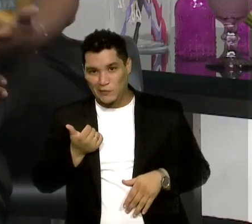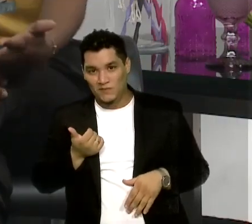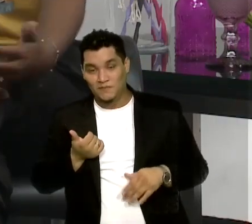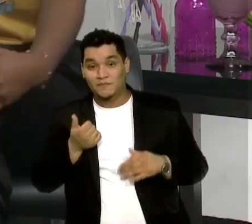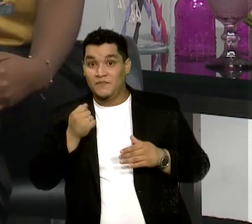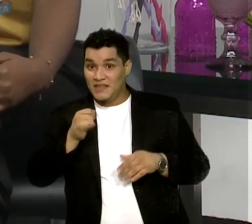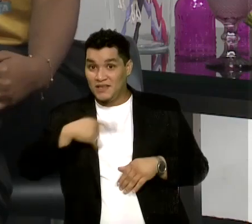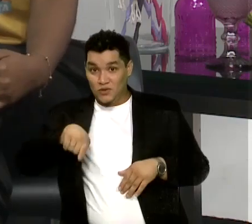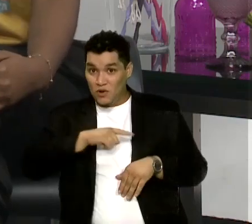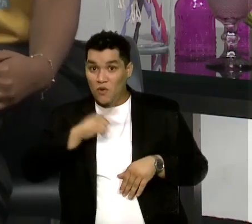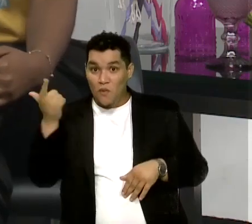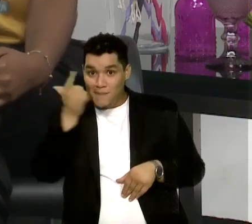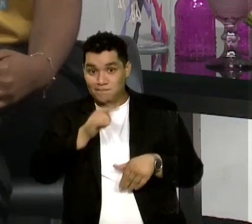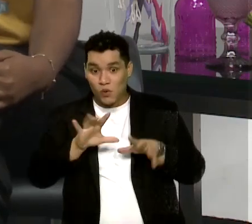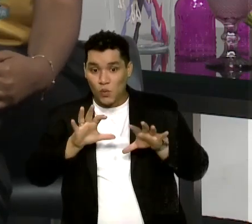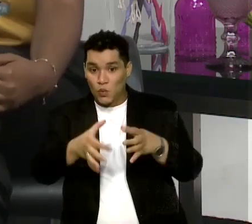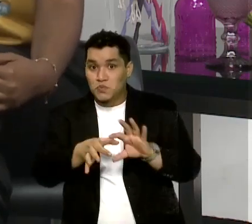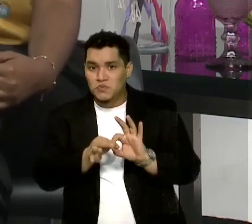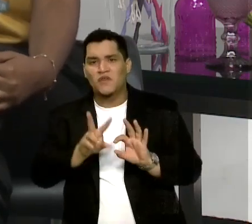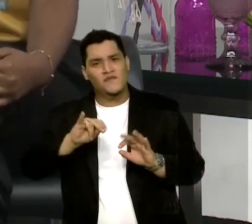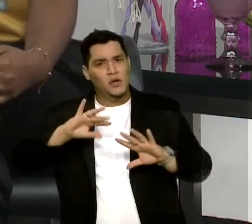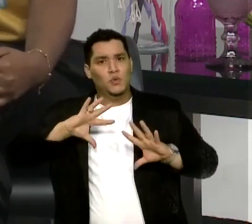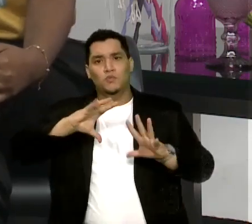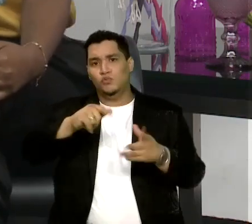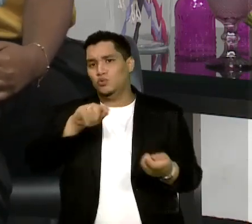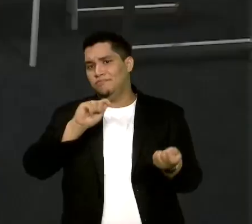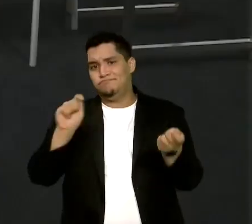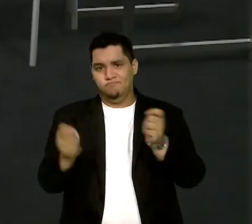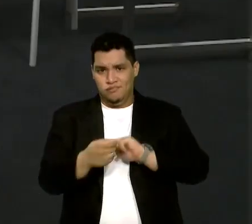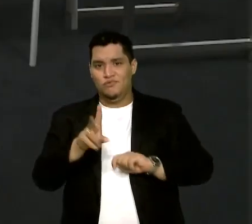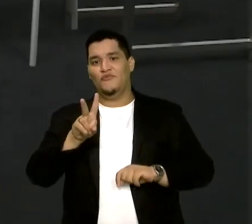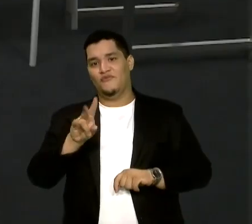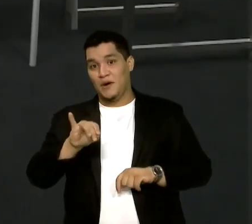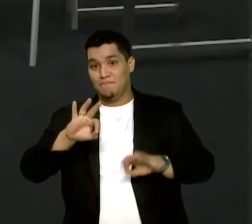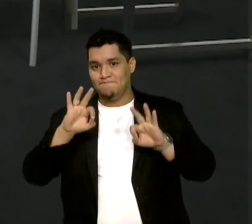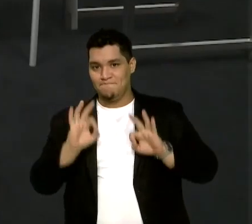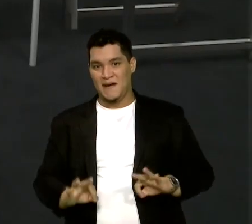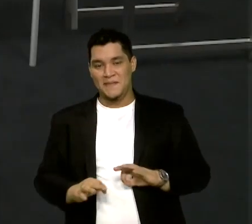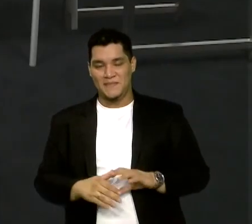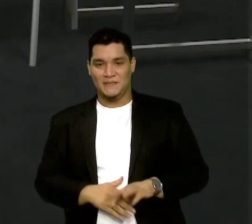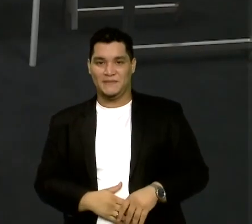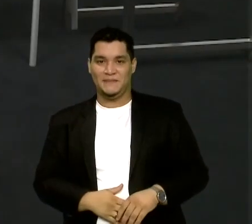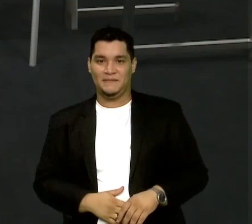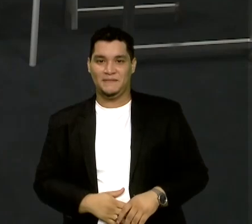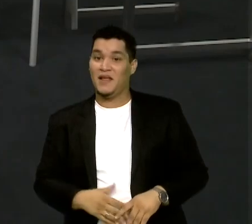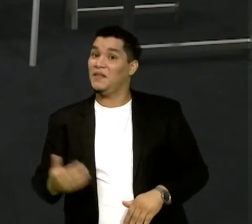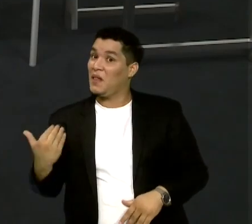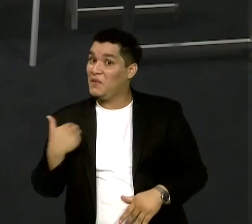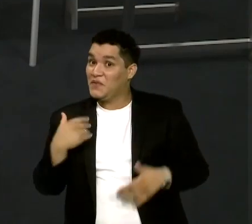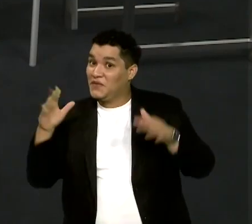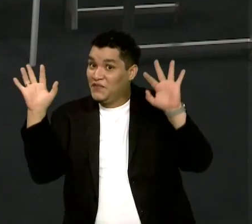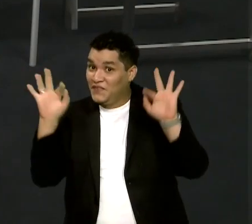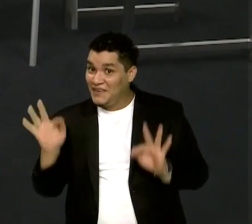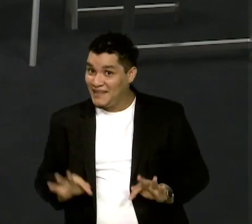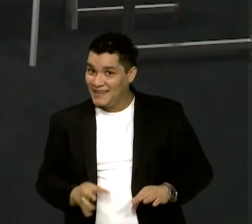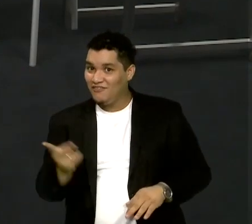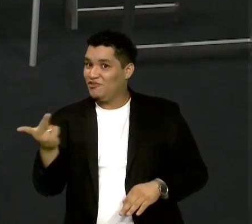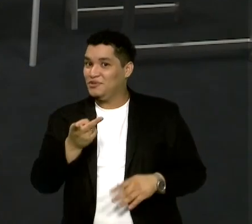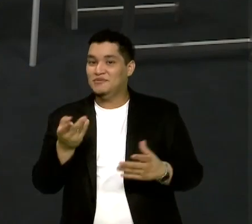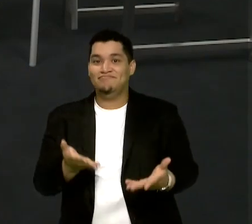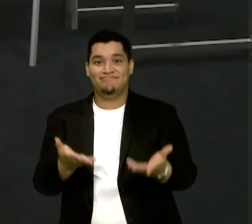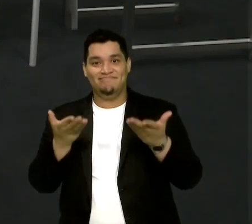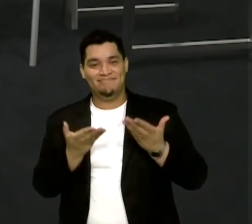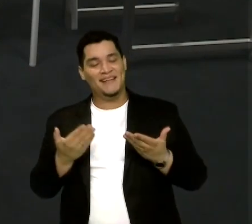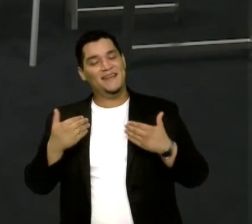gente consegue mudar o mundo e as mulheres conseguem sim mudar o mundo. E eu estou muito feliz por ter recebido vocês aqui para